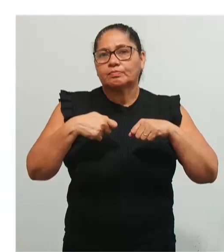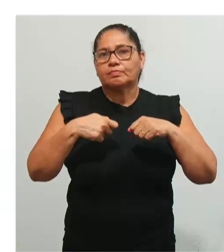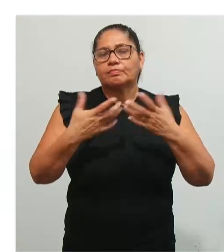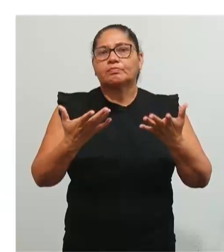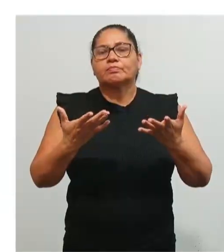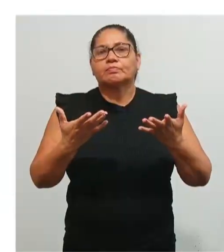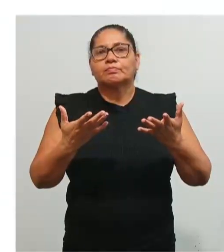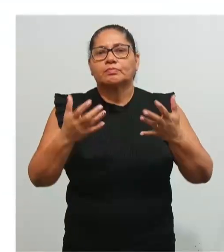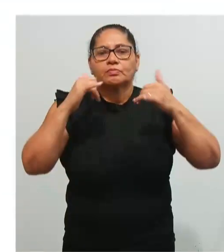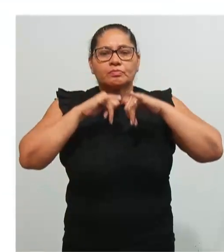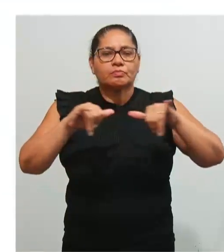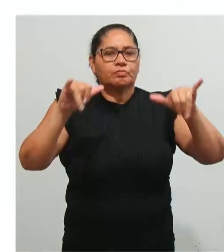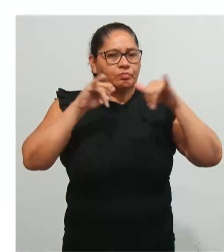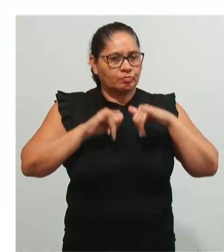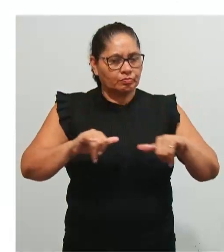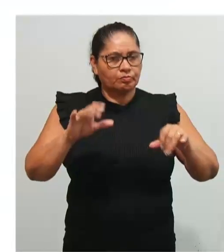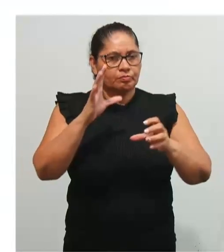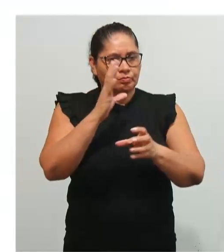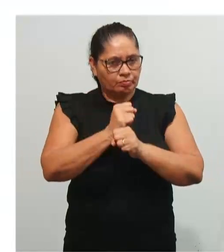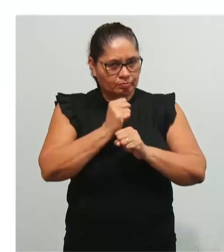confiabilidade das informações contábeis.